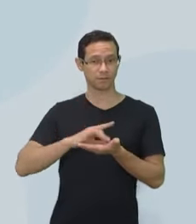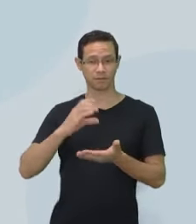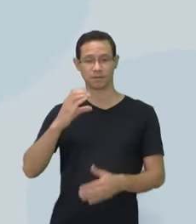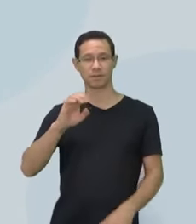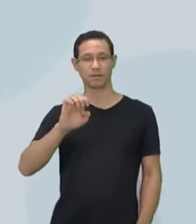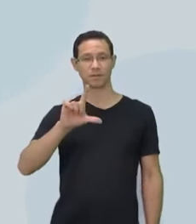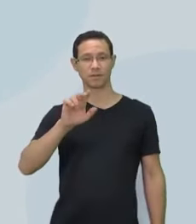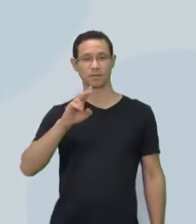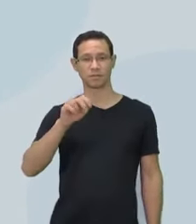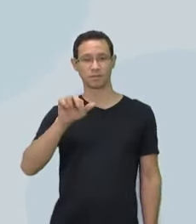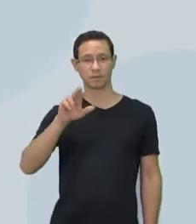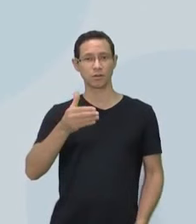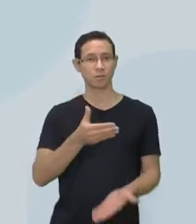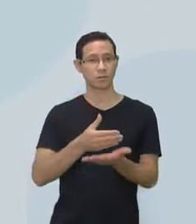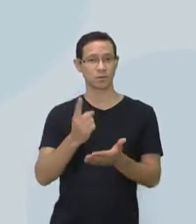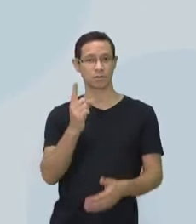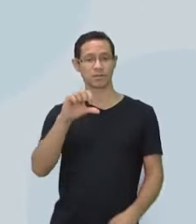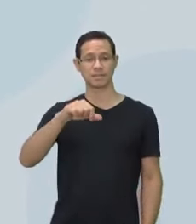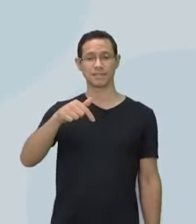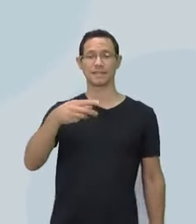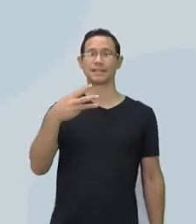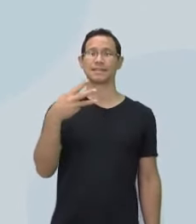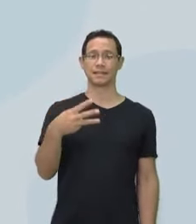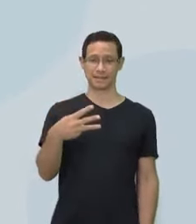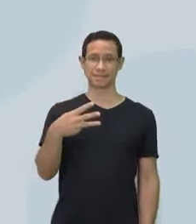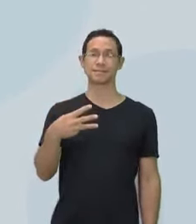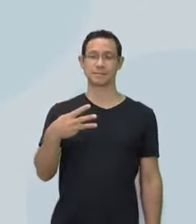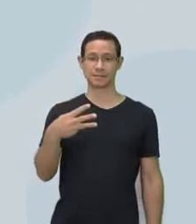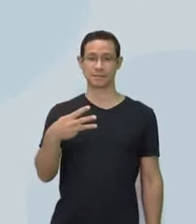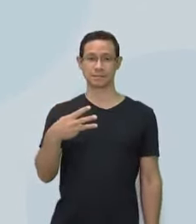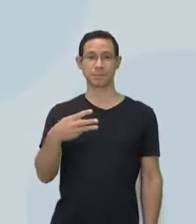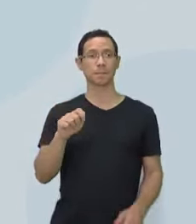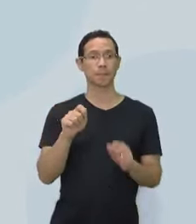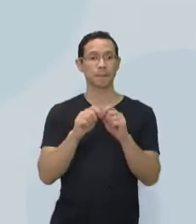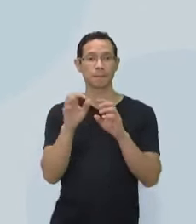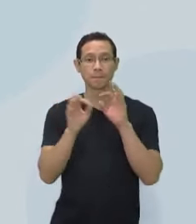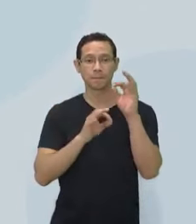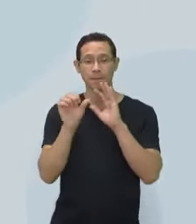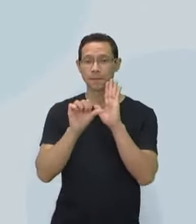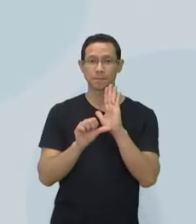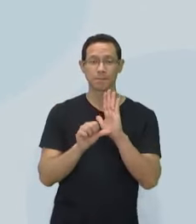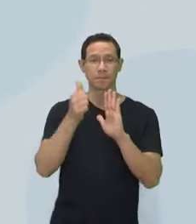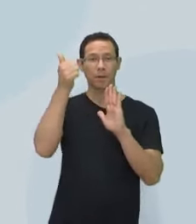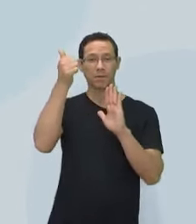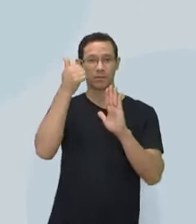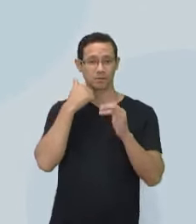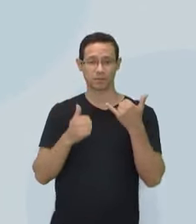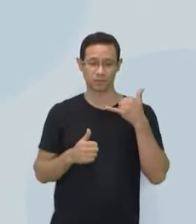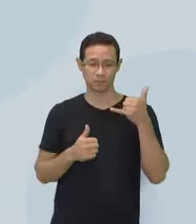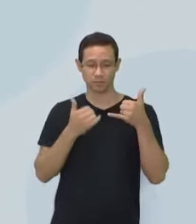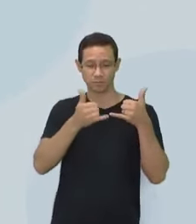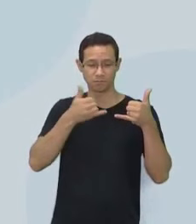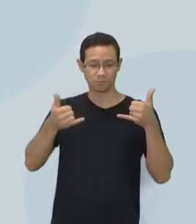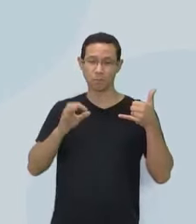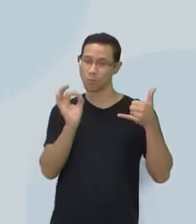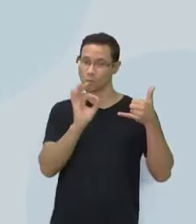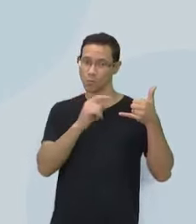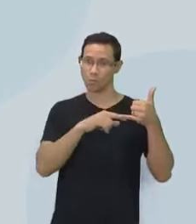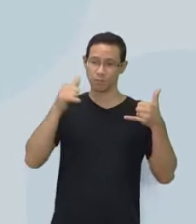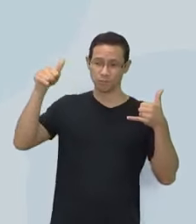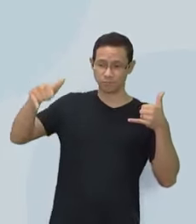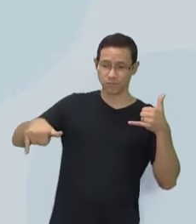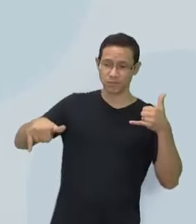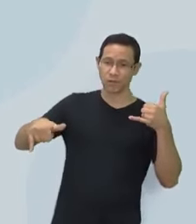celular, começou lá nos anos de 1973, quando foi efetuada a primeira chamada de um telefone móvel para um